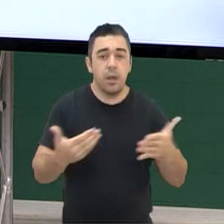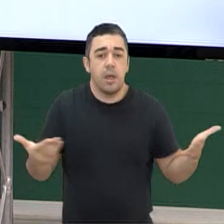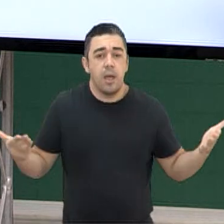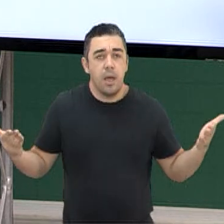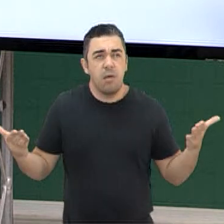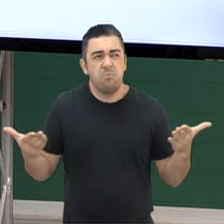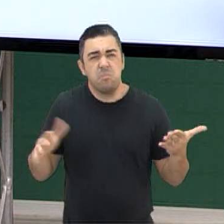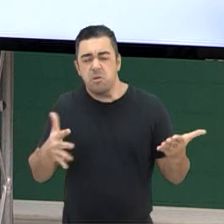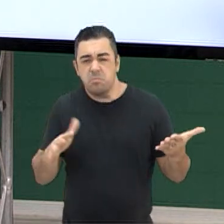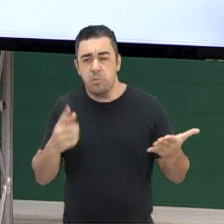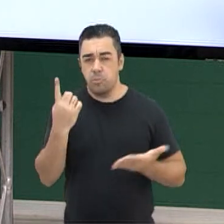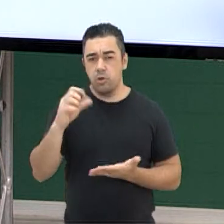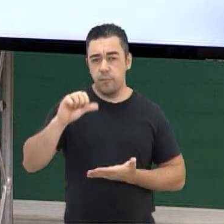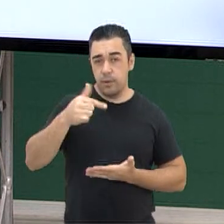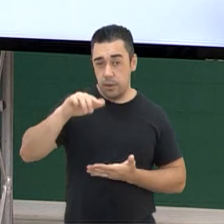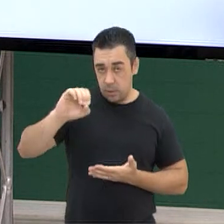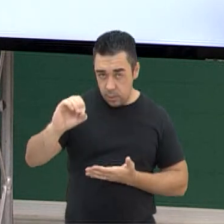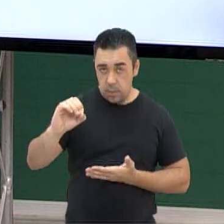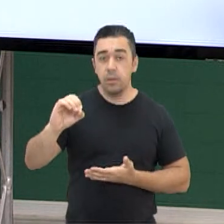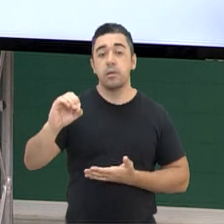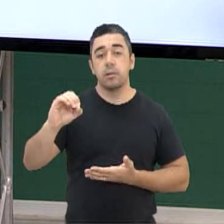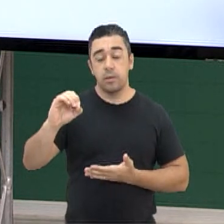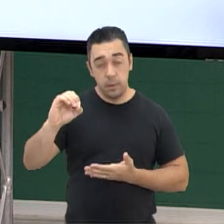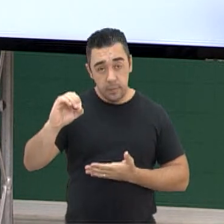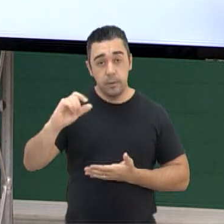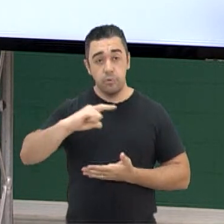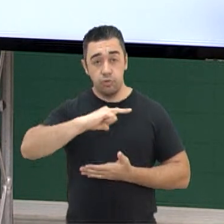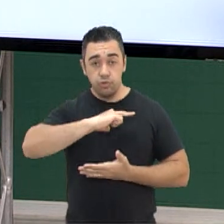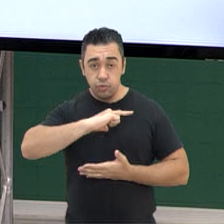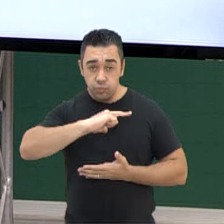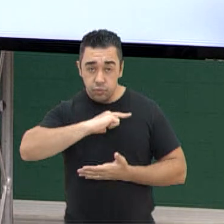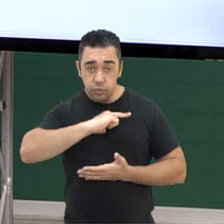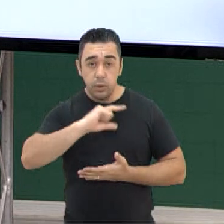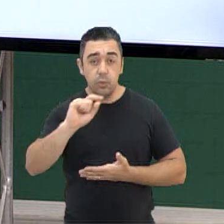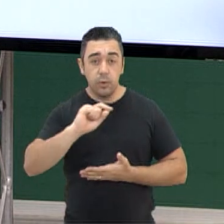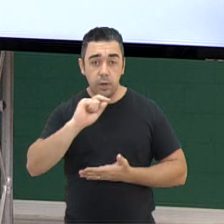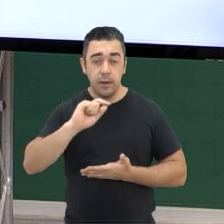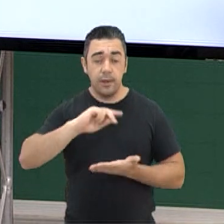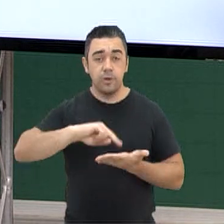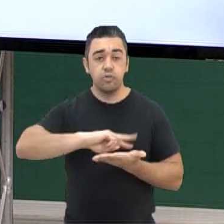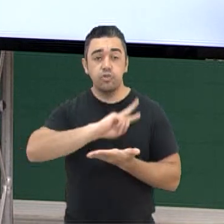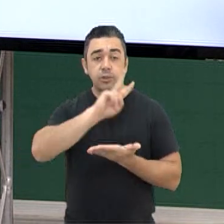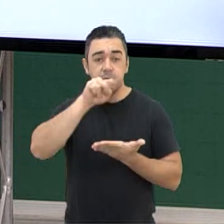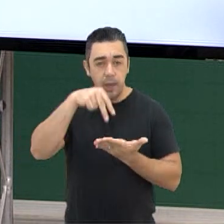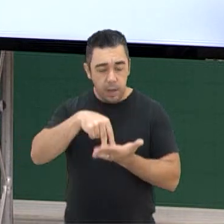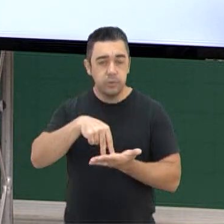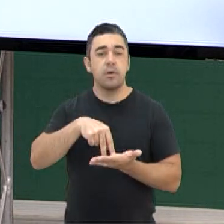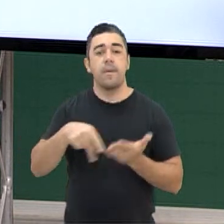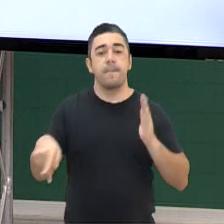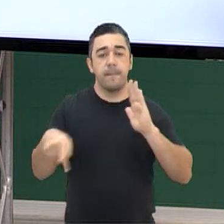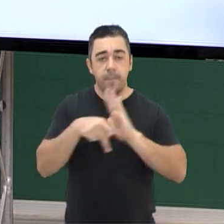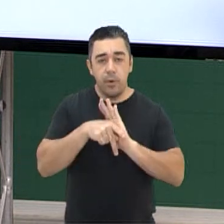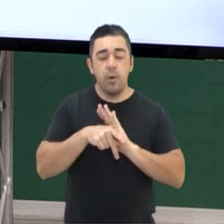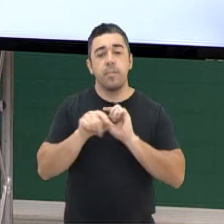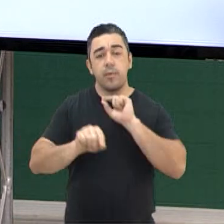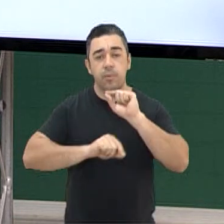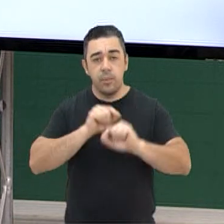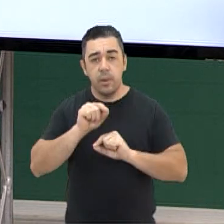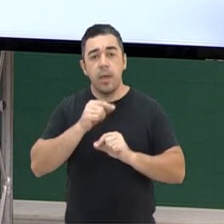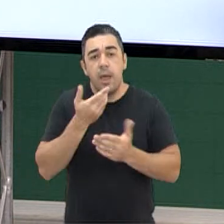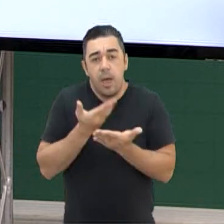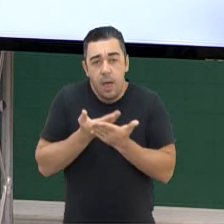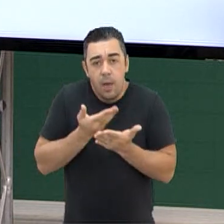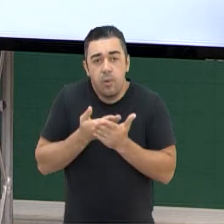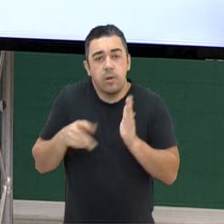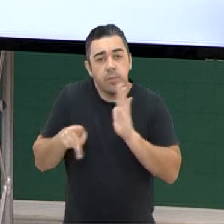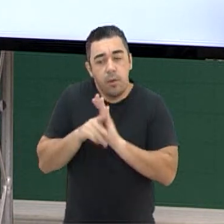década de 70, nós tivemos a ginástica como predominância nas aulas de